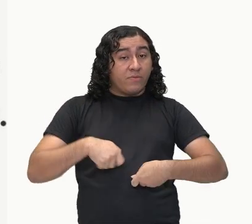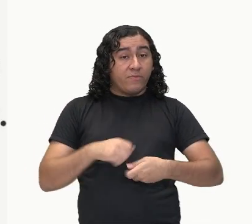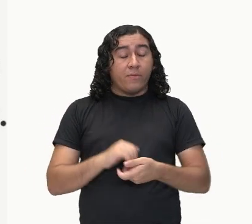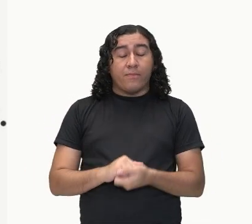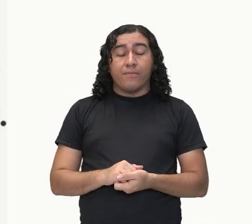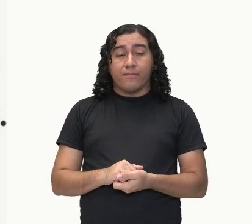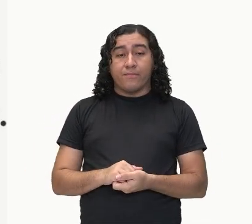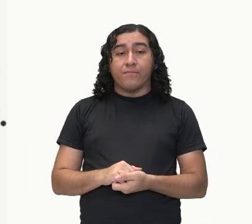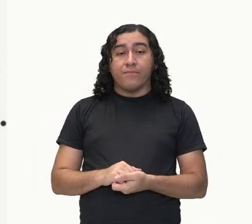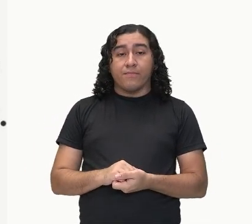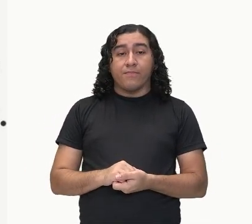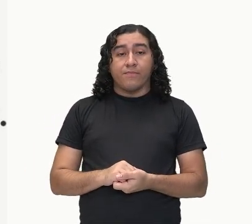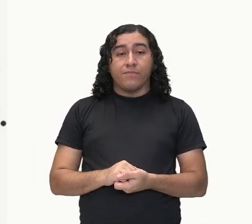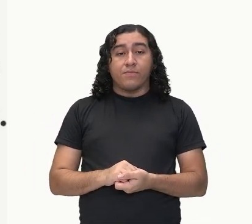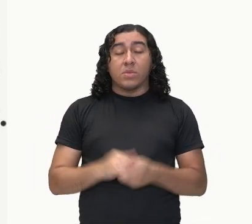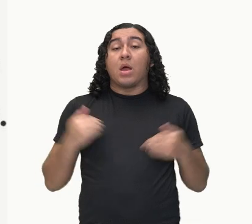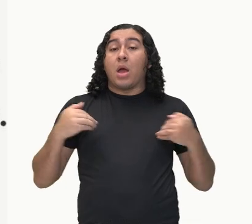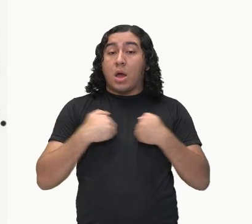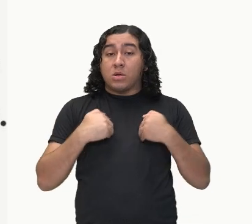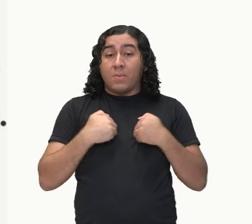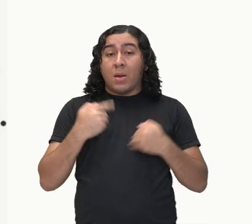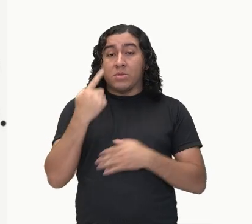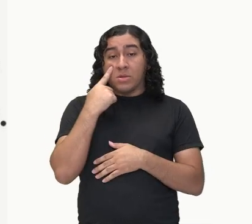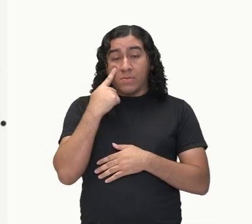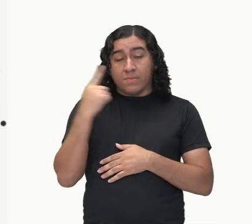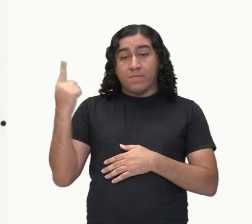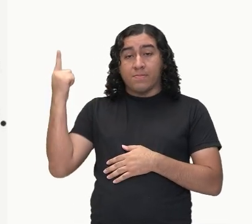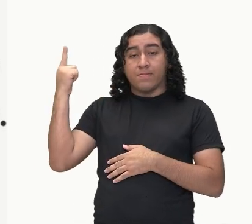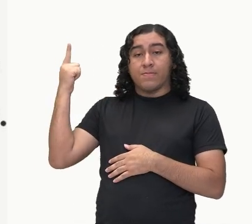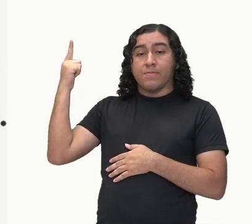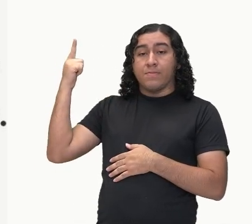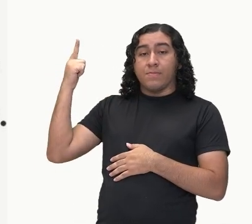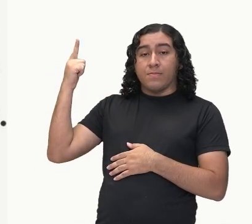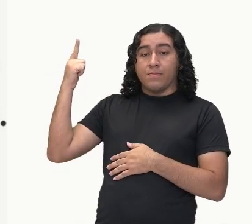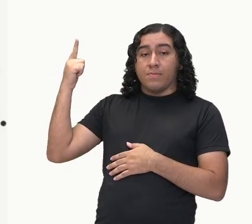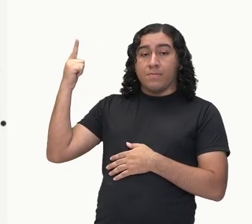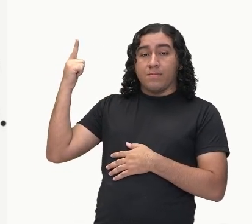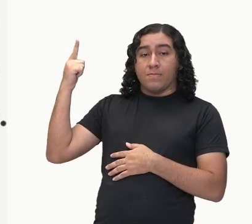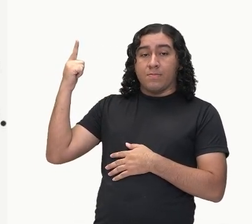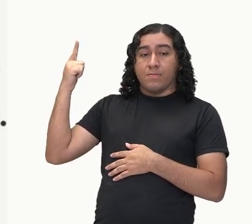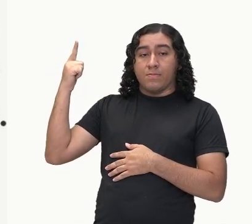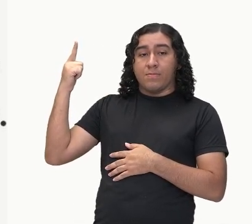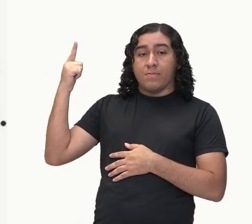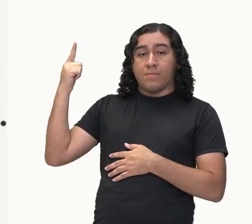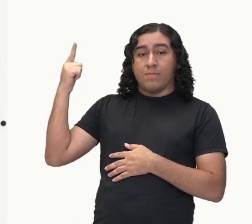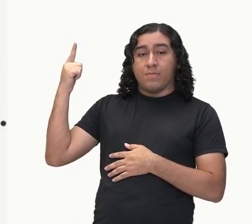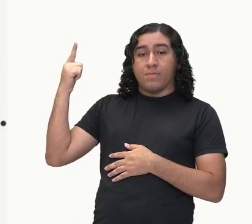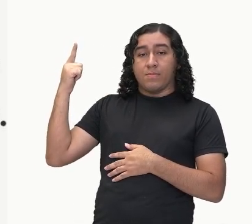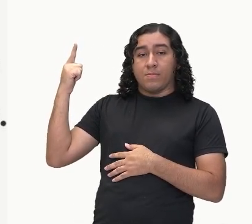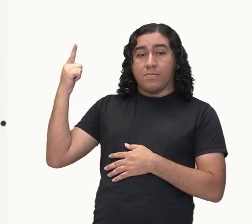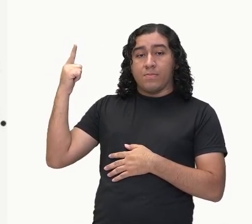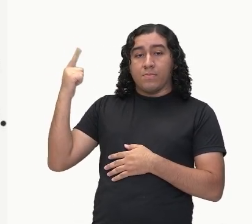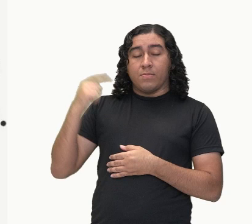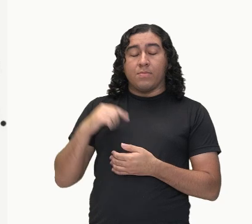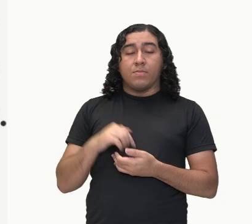fauna, né, temos como exemplo aí ursos polares, raposas do Ártico, focas, lemíngues e aves migratórias. E